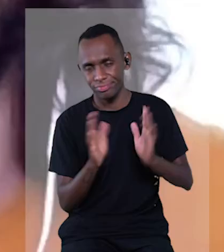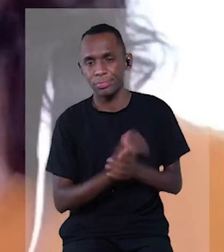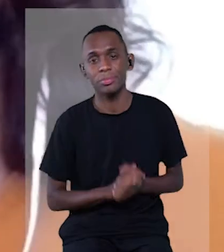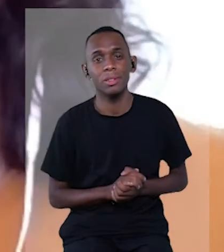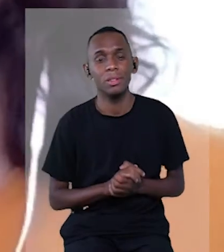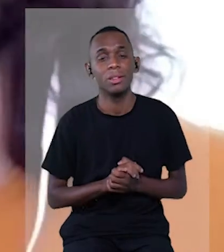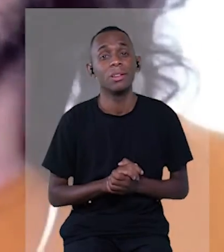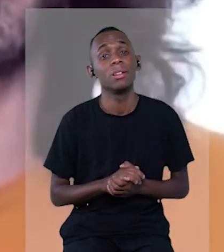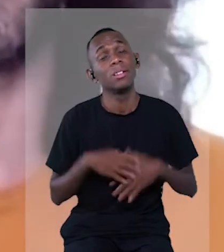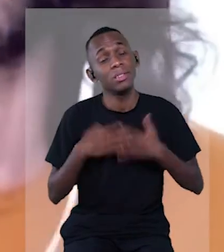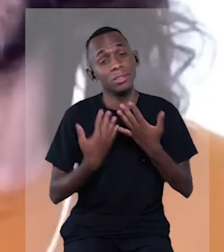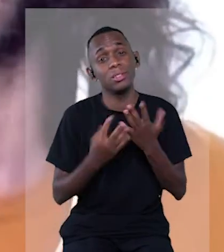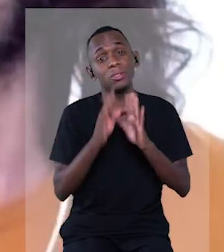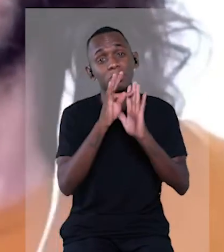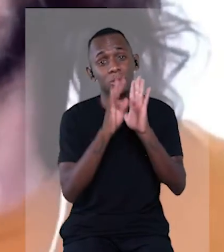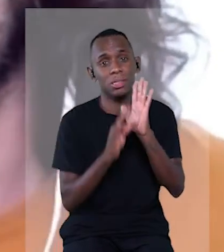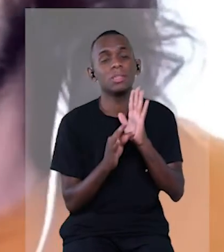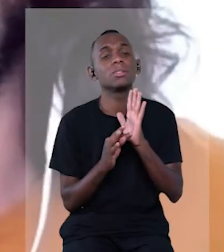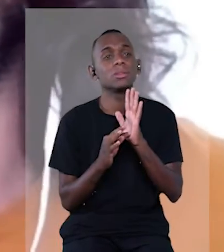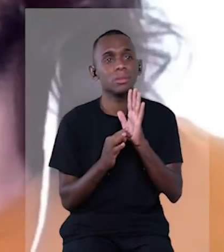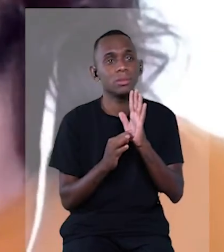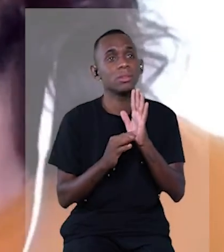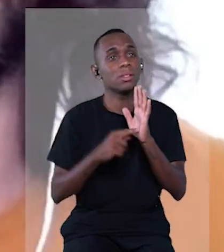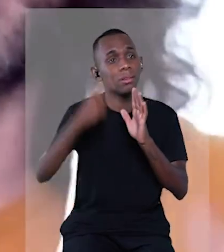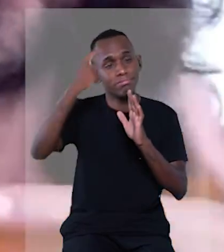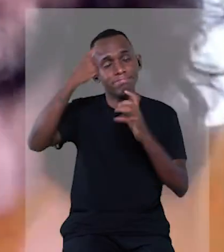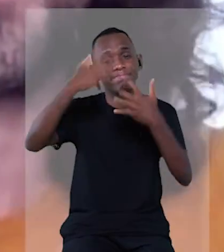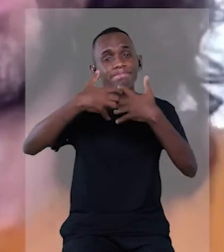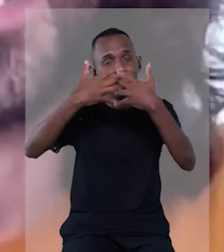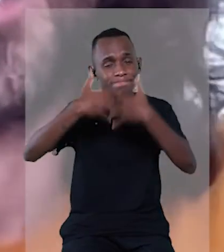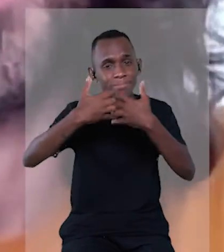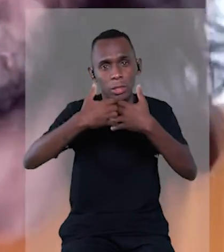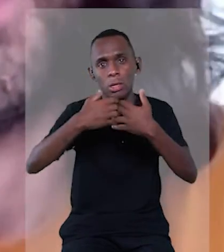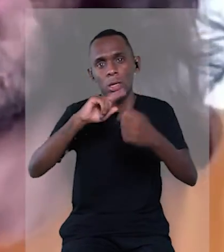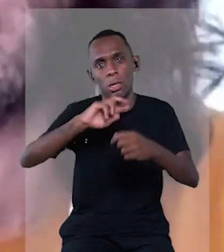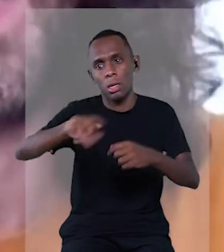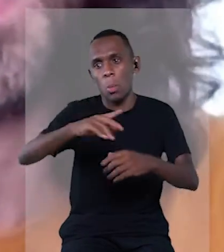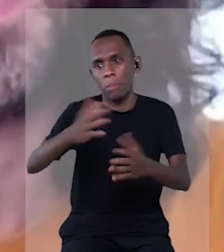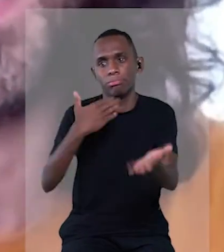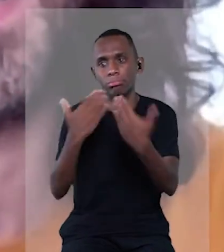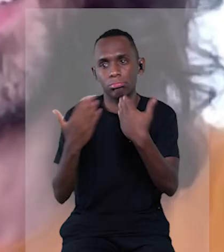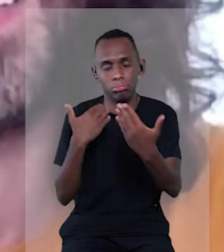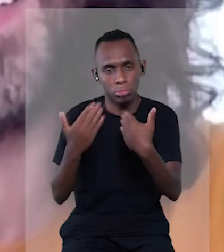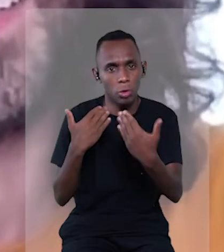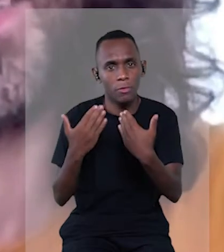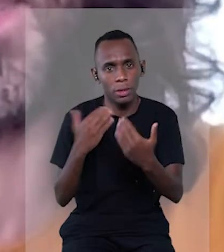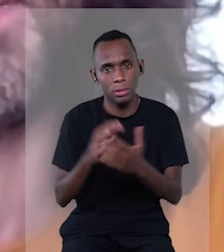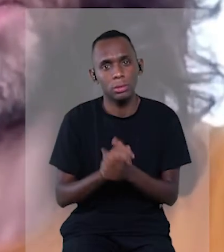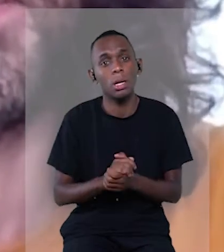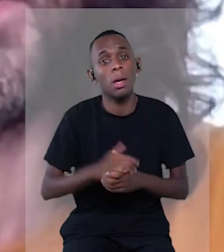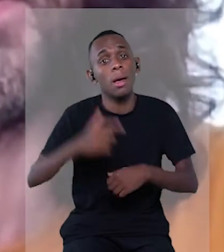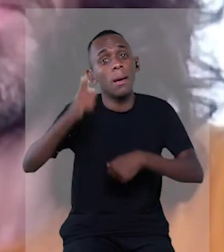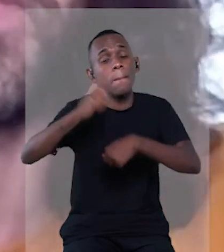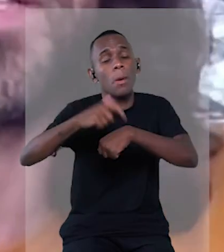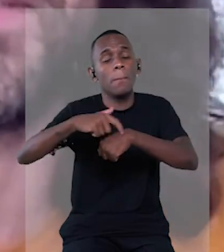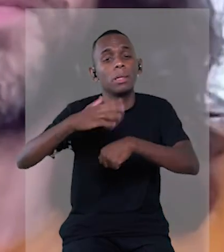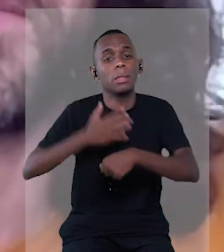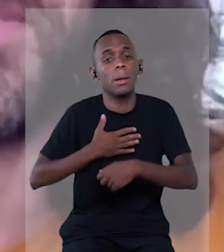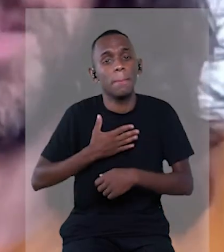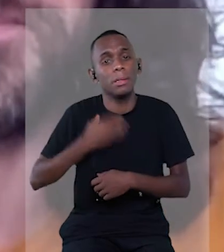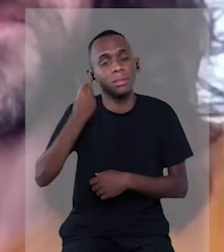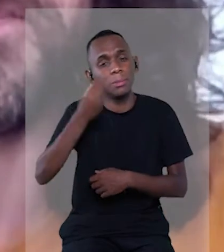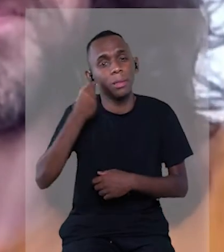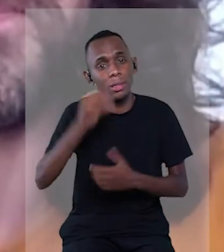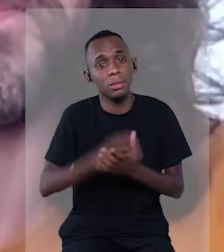existo. Aí são textos que são reflexões, não são conversas, né? São momentos